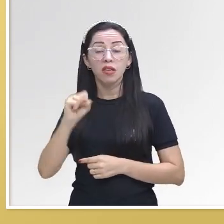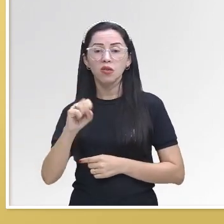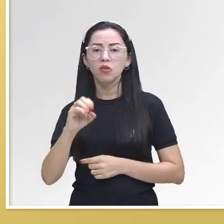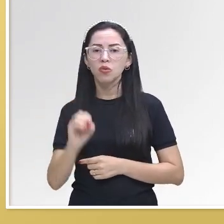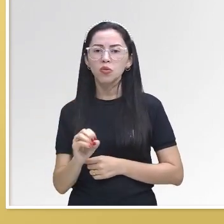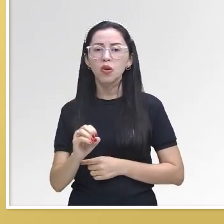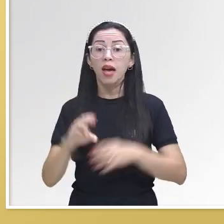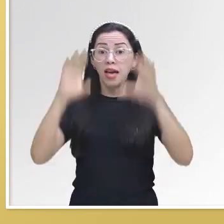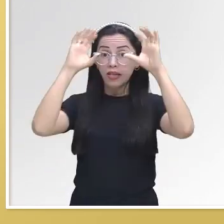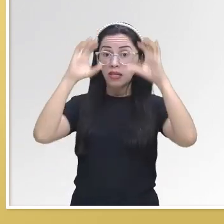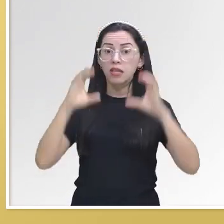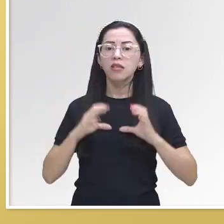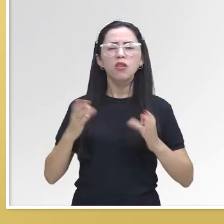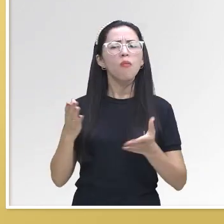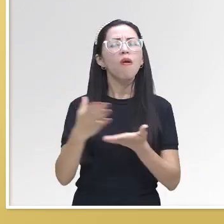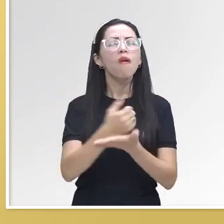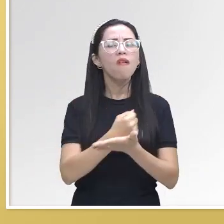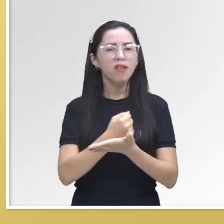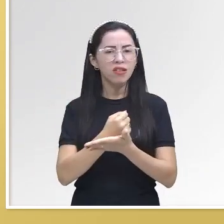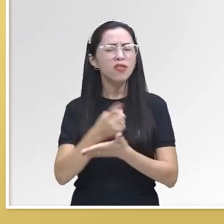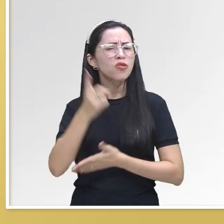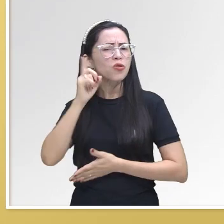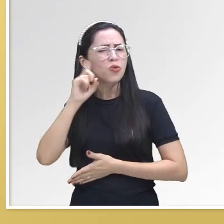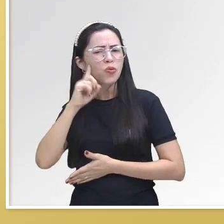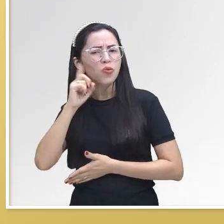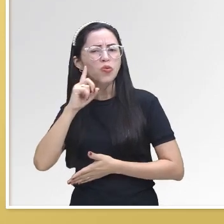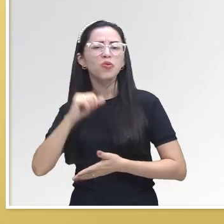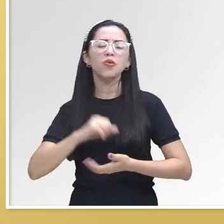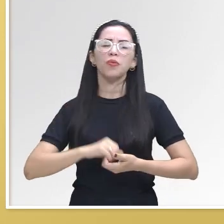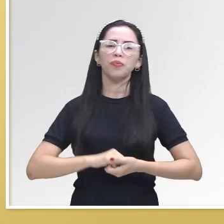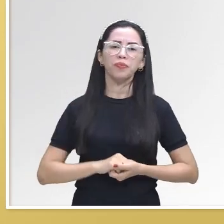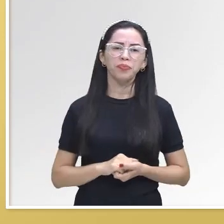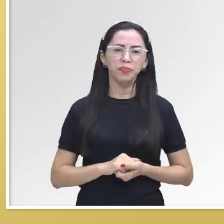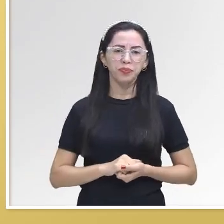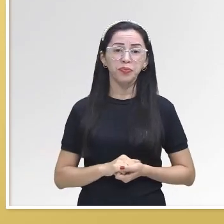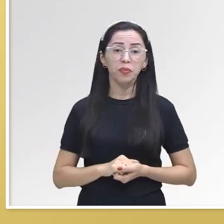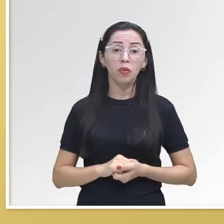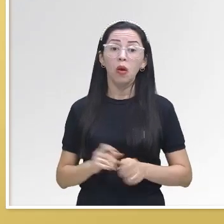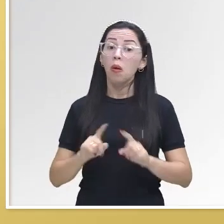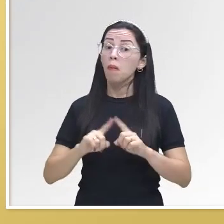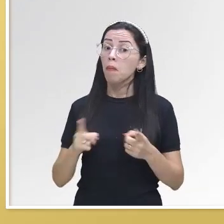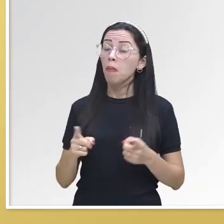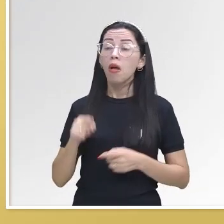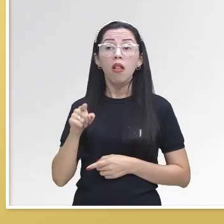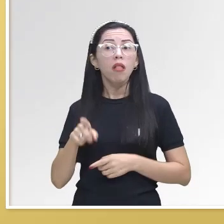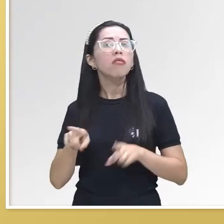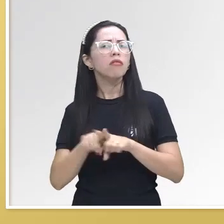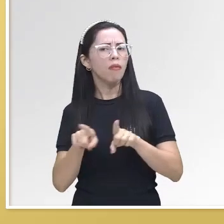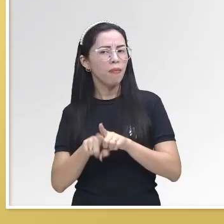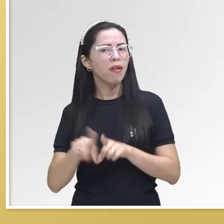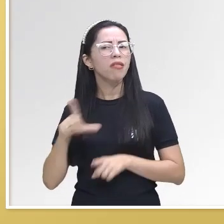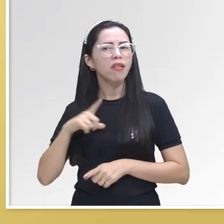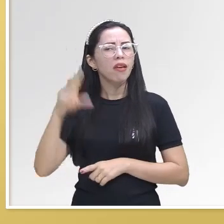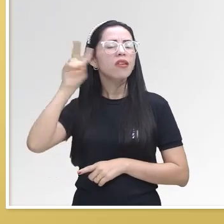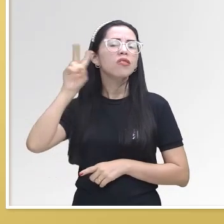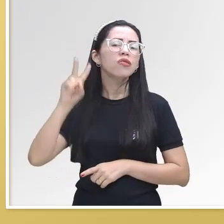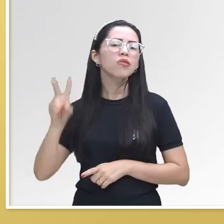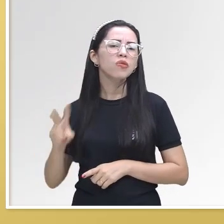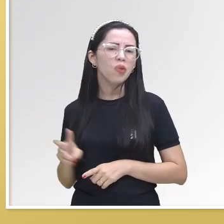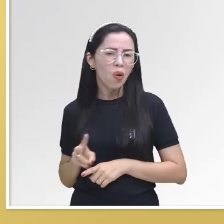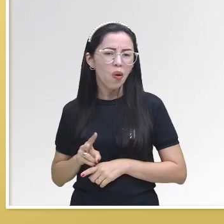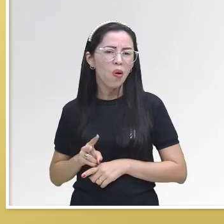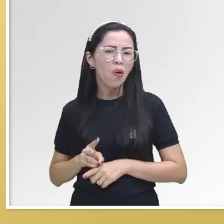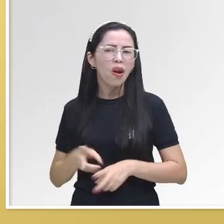diária. Roda o VT. A cidadania é uma conquista diária, mas ela também tem sua história. Na percepção de